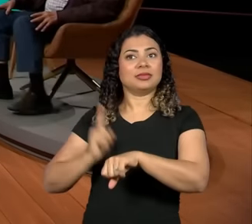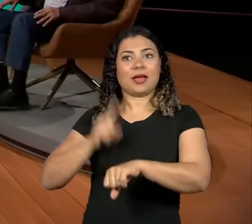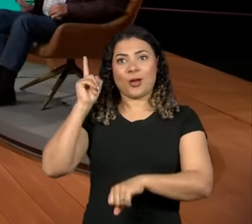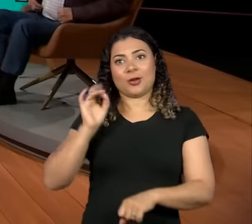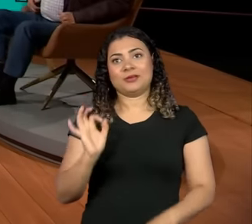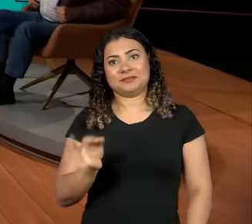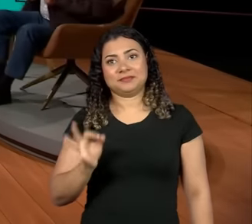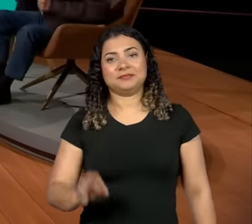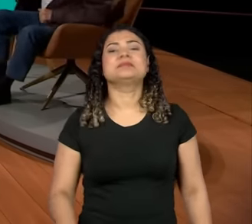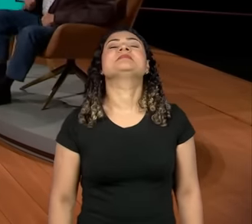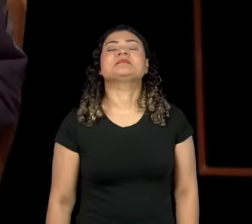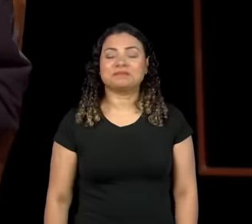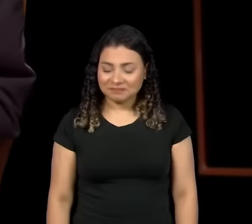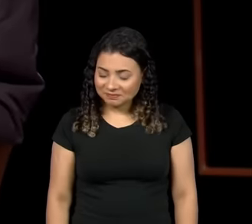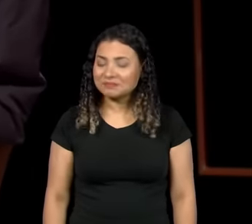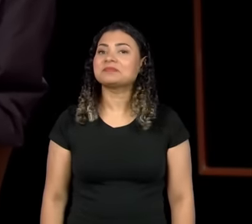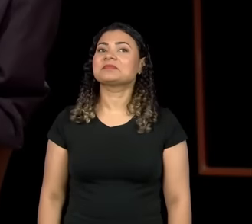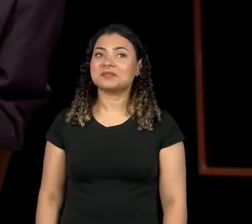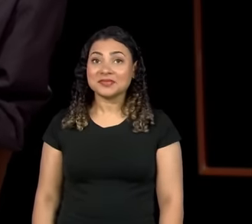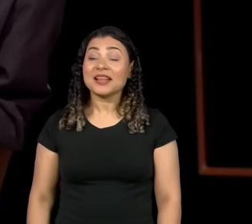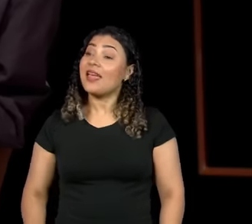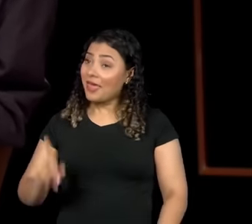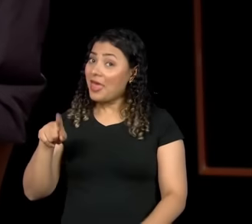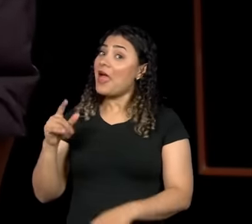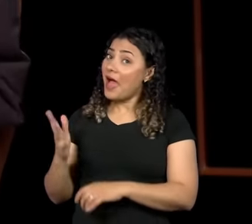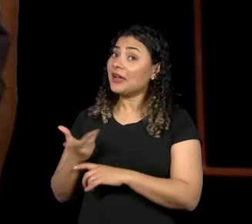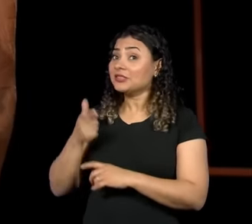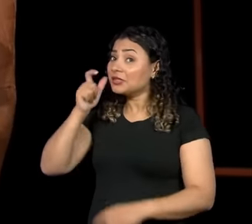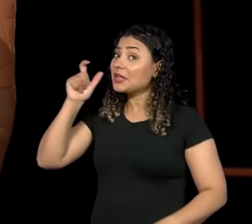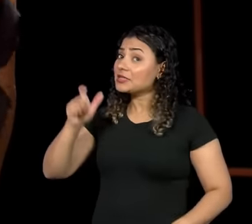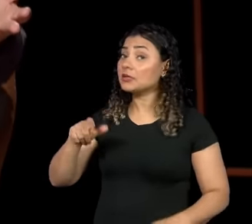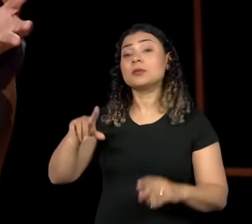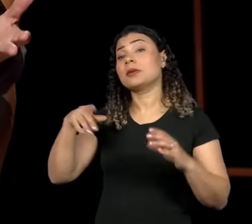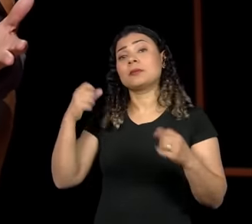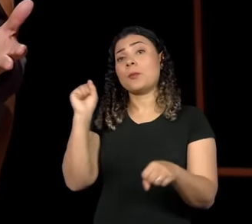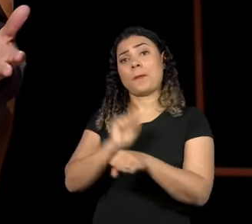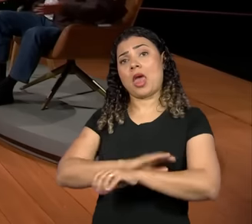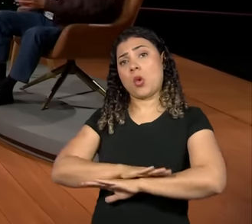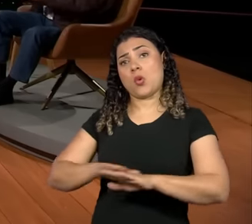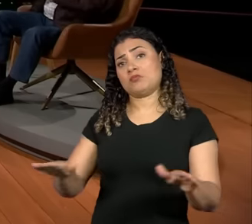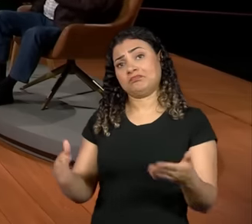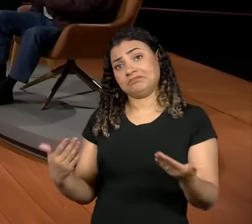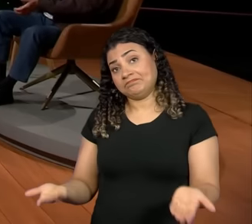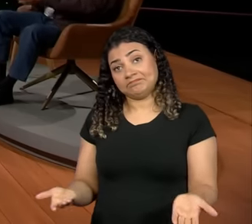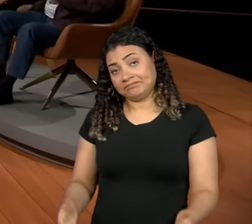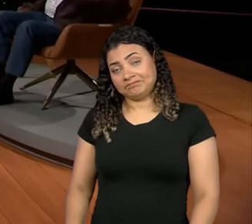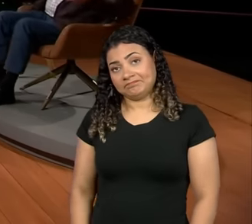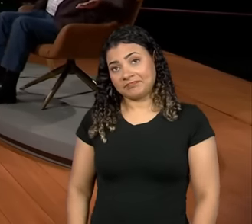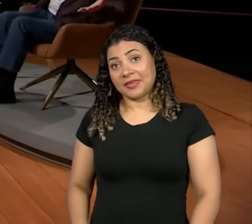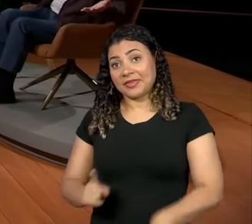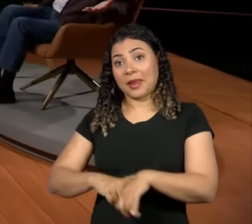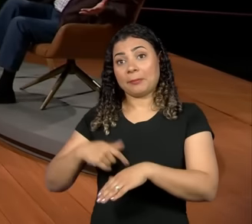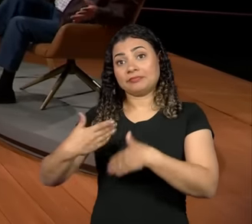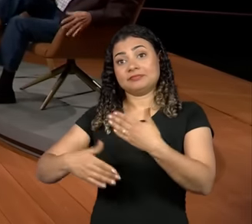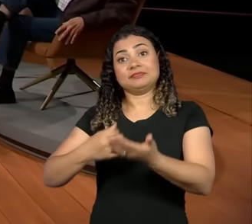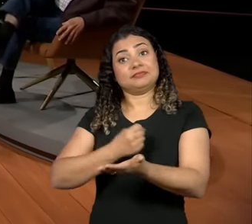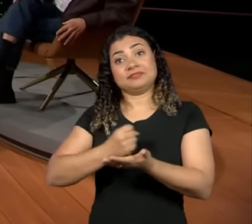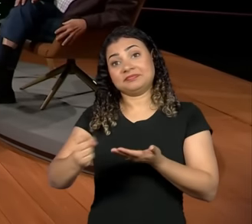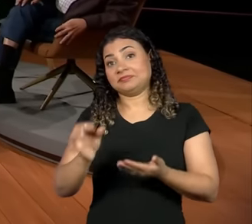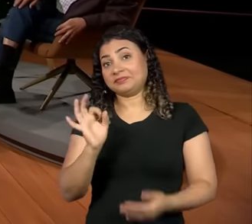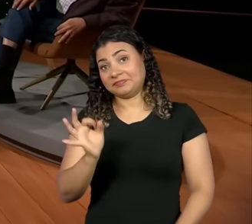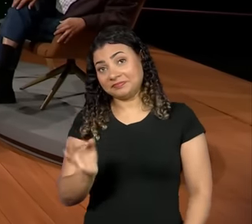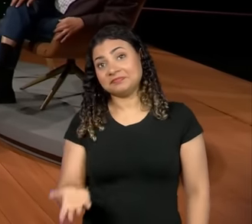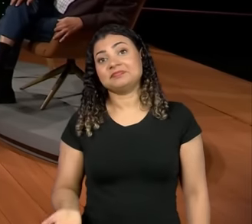fotógrafo. Né? É uma arte interessante, mas depois também sumiu, né? Passou o tempo, né? Passou.